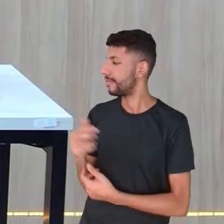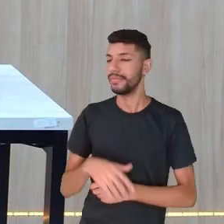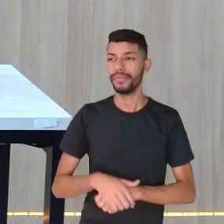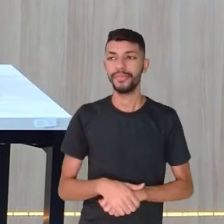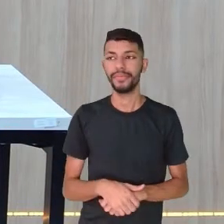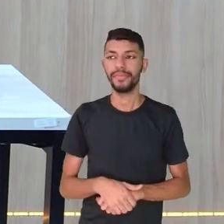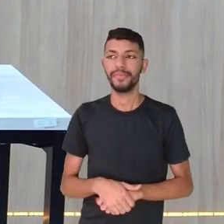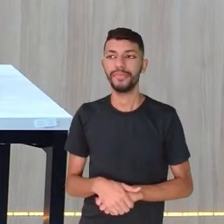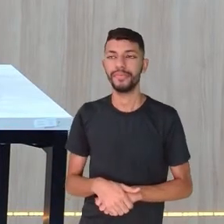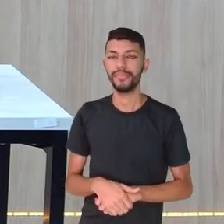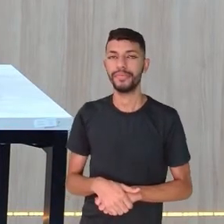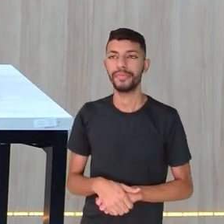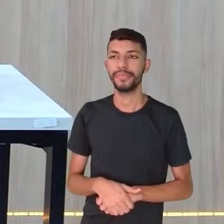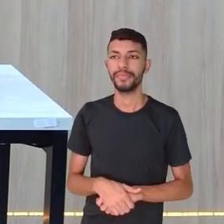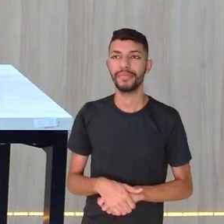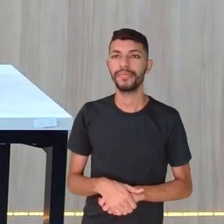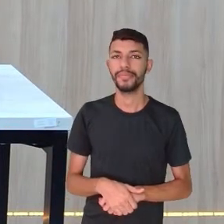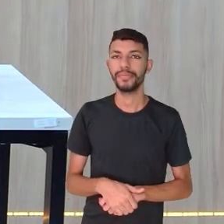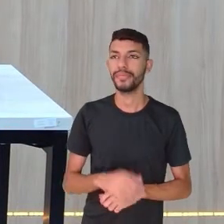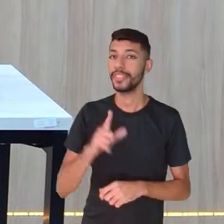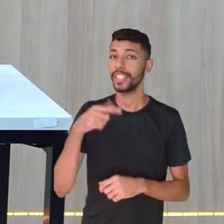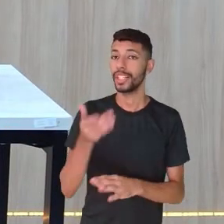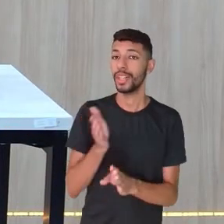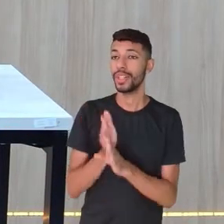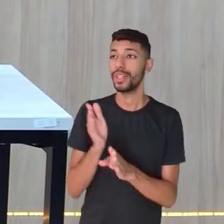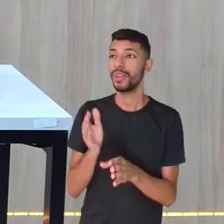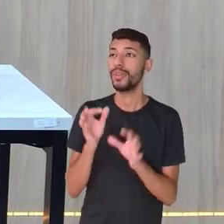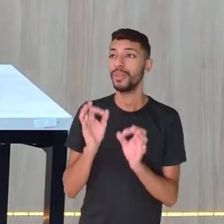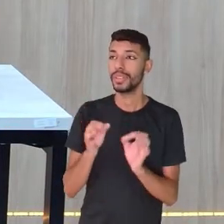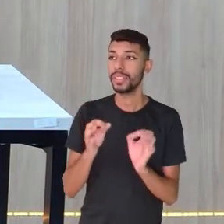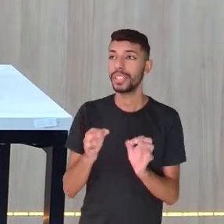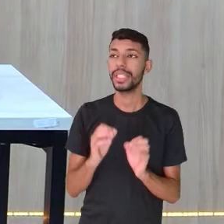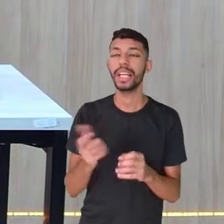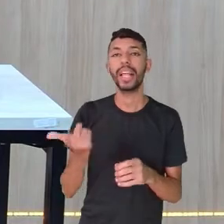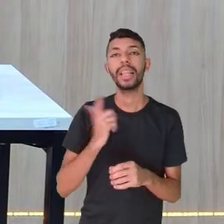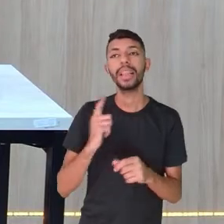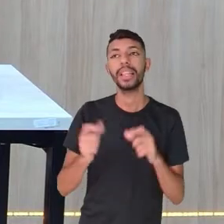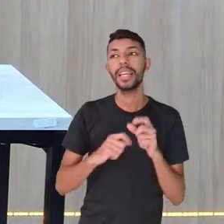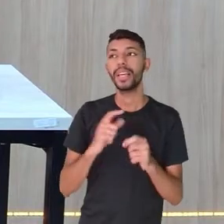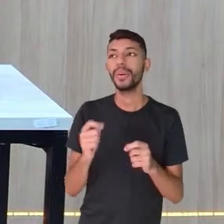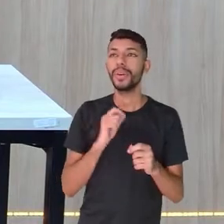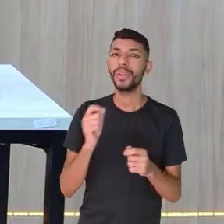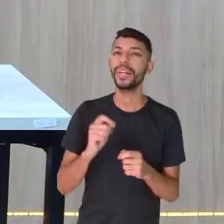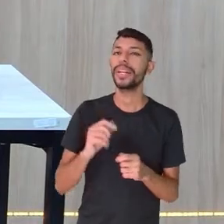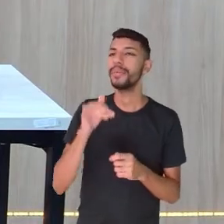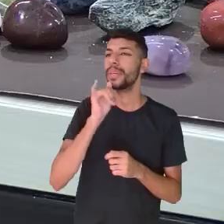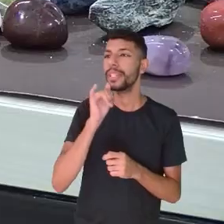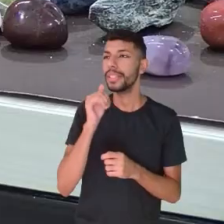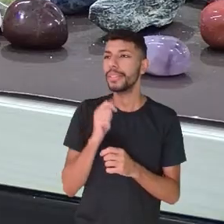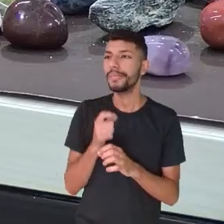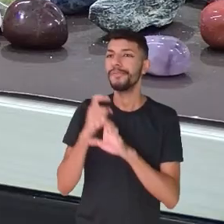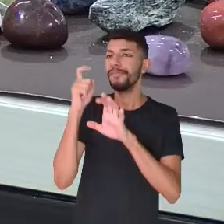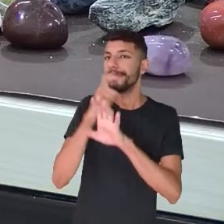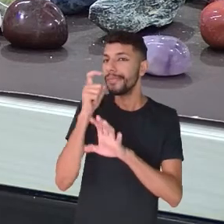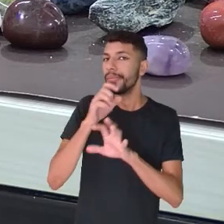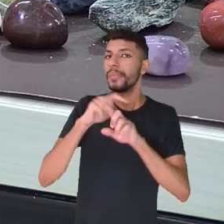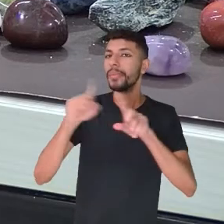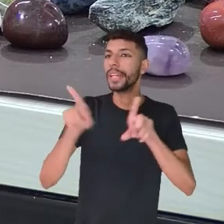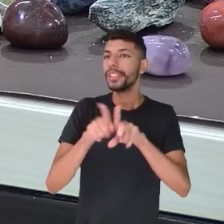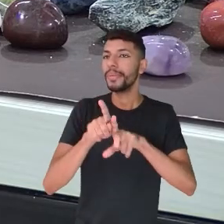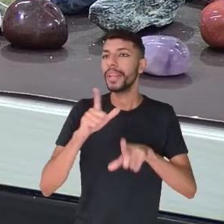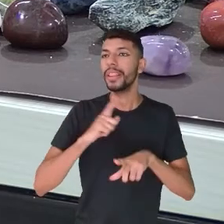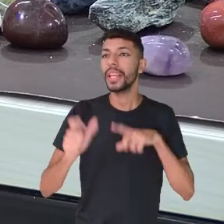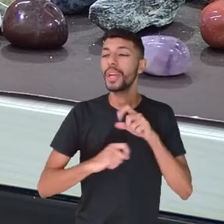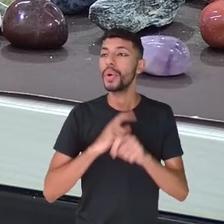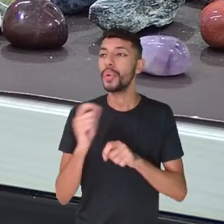são bijuterias, que a gente vai encontrar, né? Tem os sintéticos, mas também a gente vai encontrar aí a